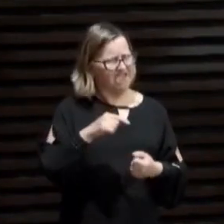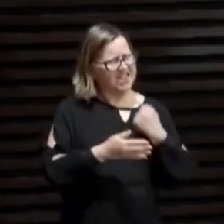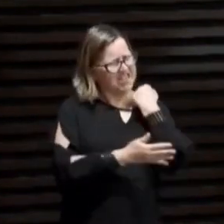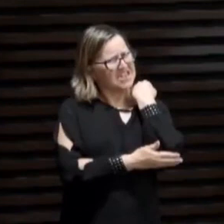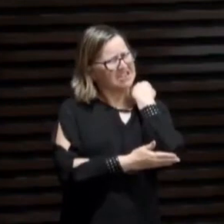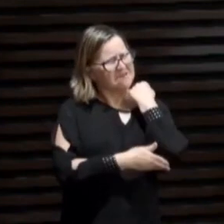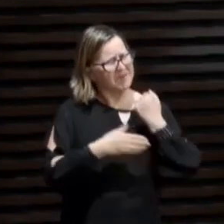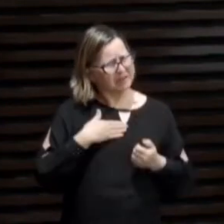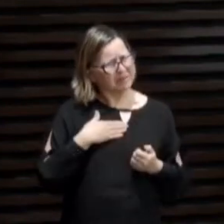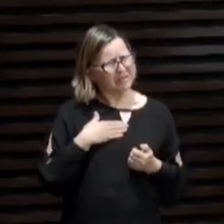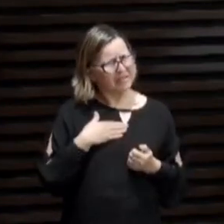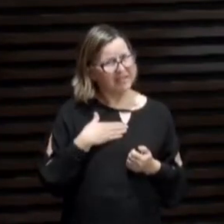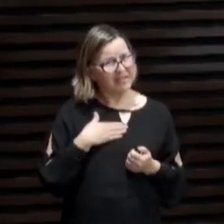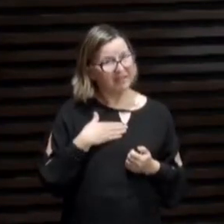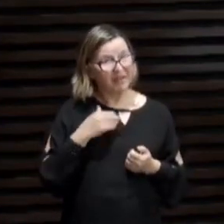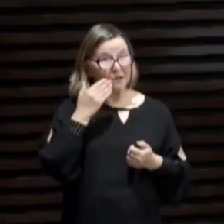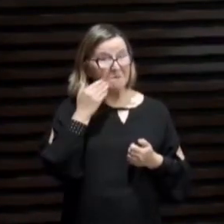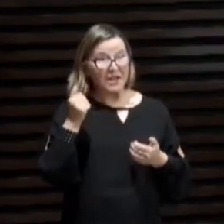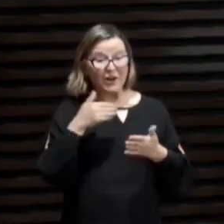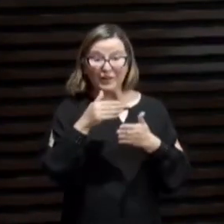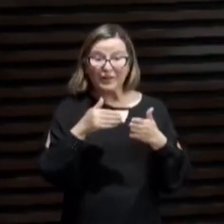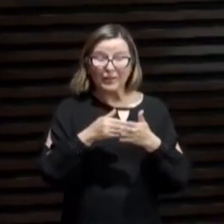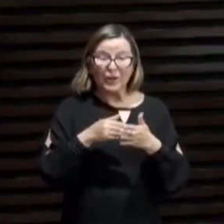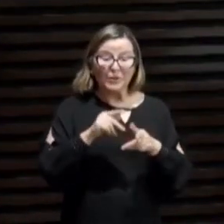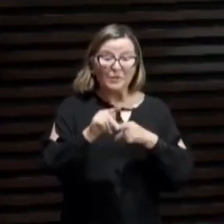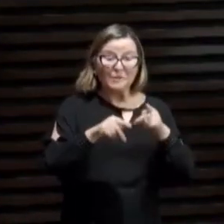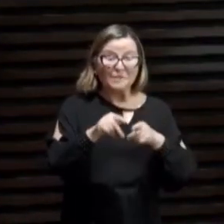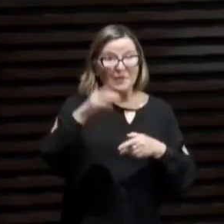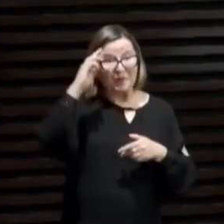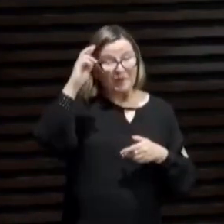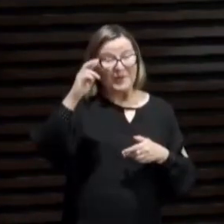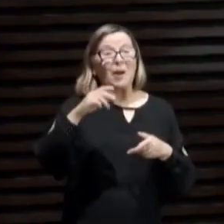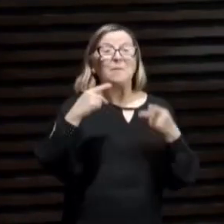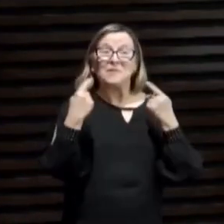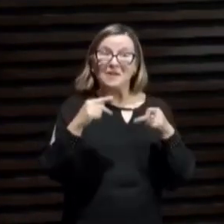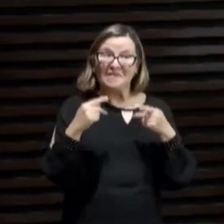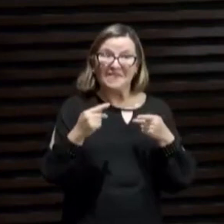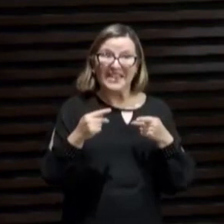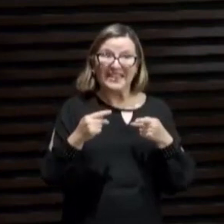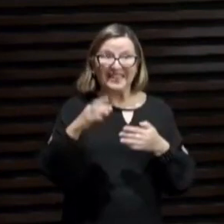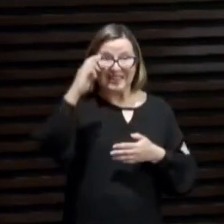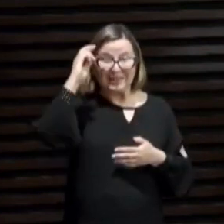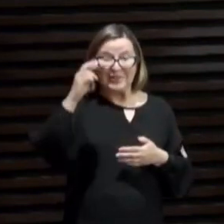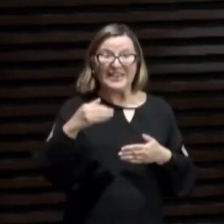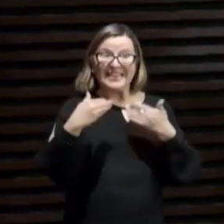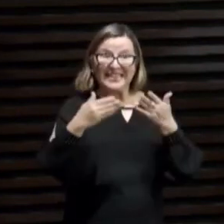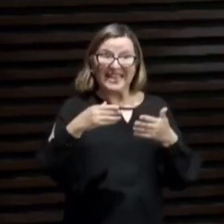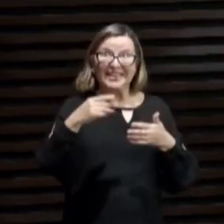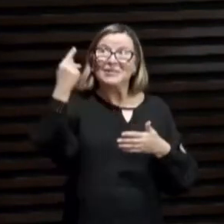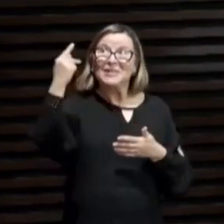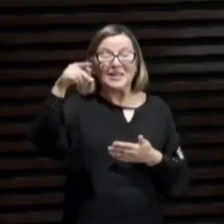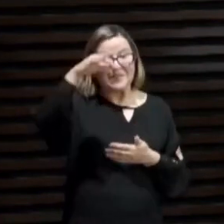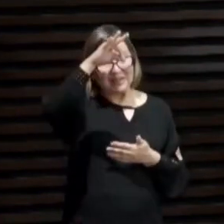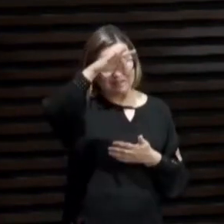mim? Tomara todo o povo do Senhor fosse profeta, que o Senhor lhe desse o seu espírito. Enquanto